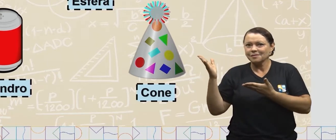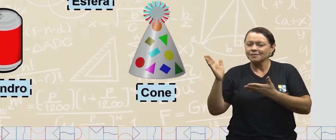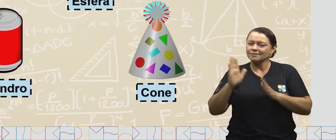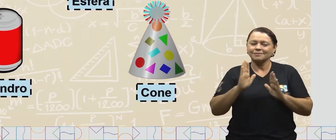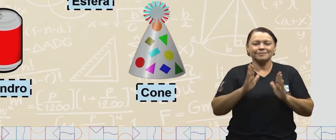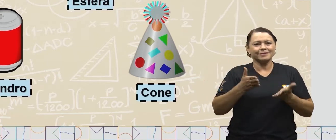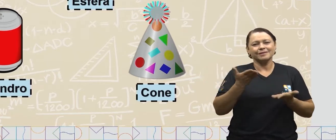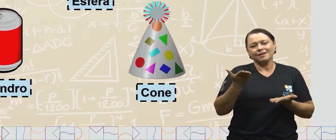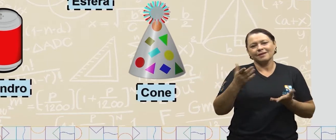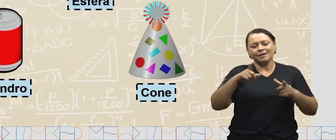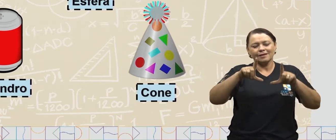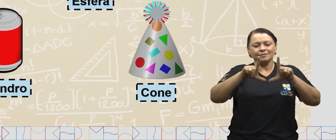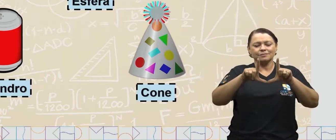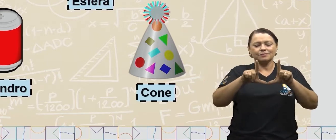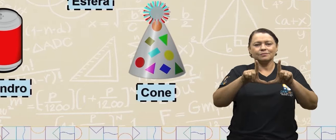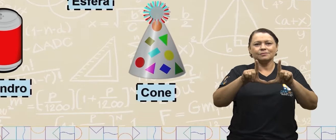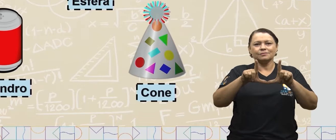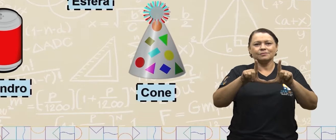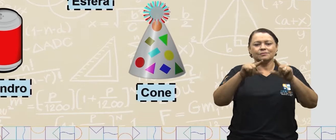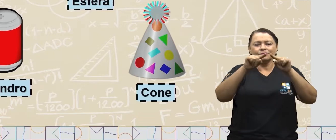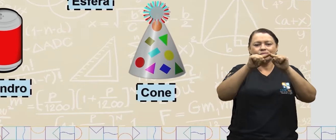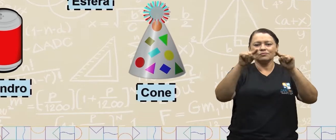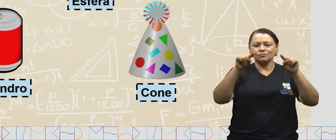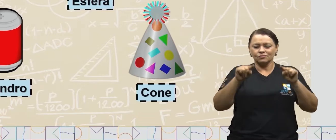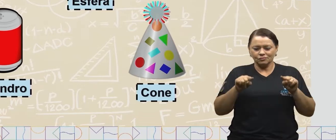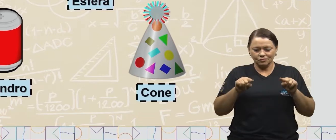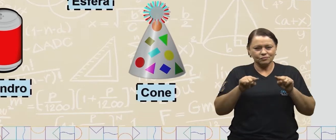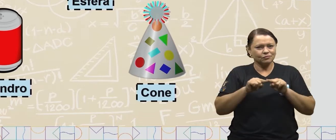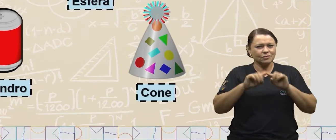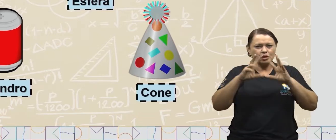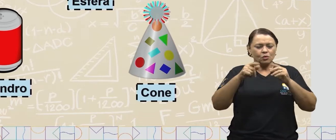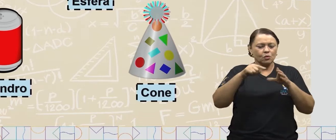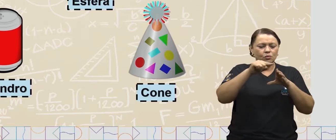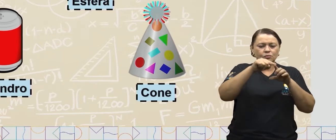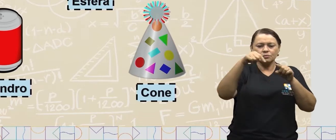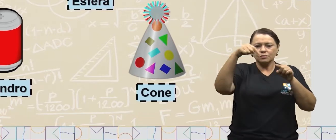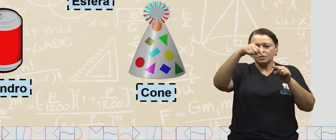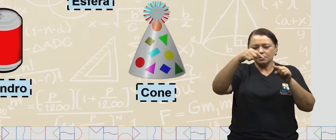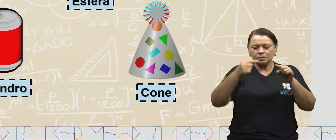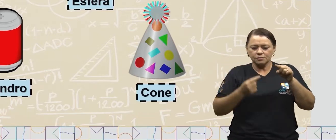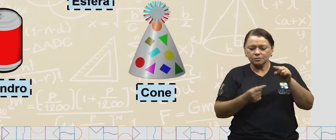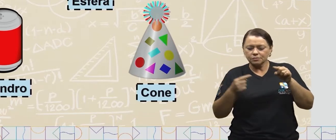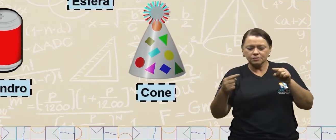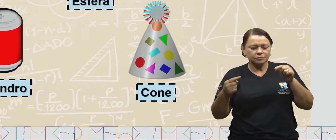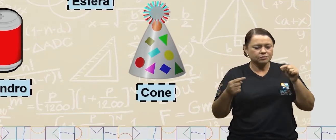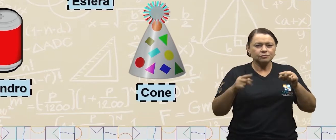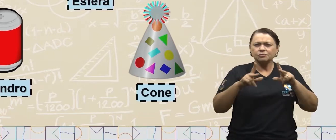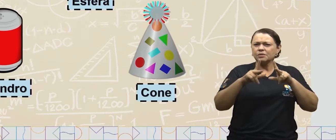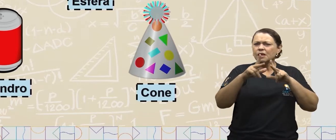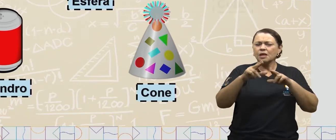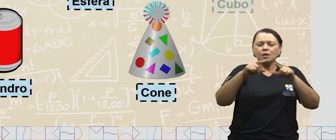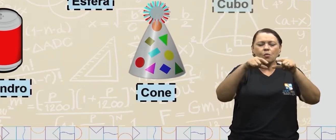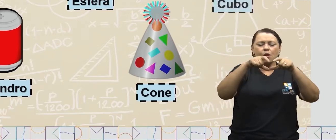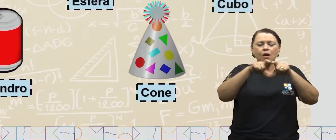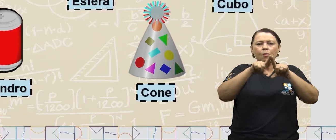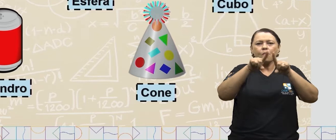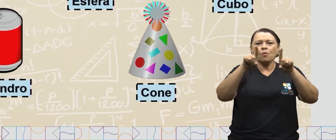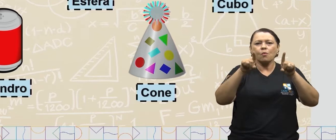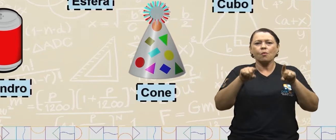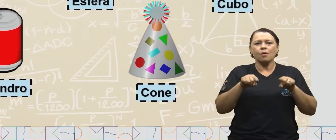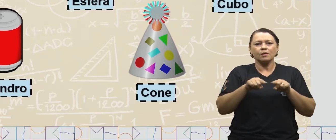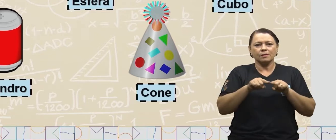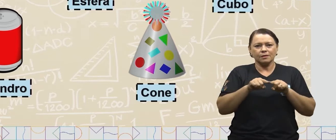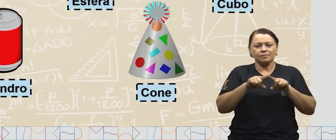ele possui. O cubo mágico tem, em todos os seus lados, a figura geométrica plana